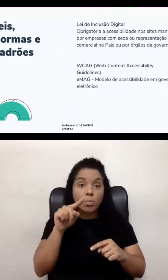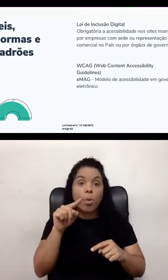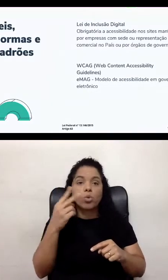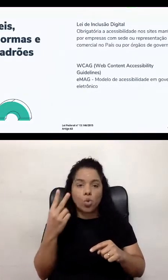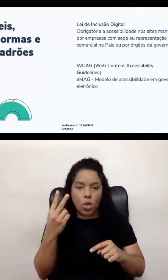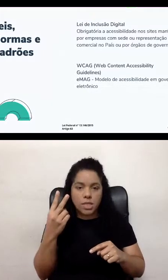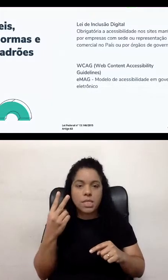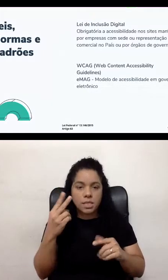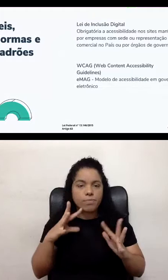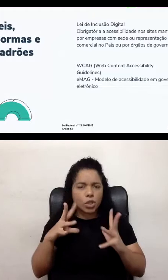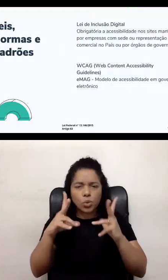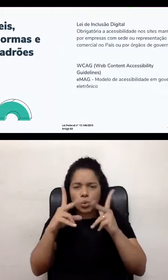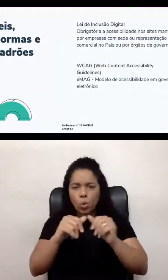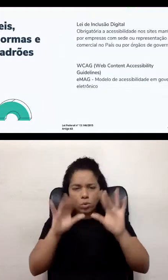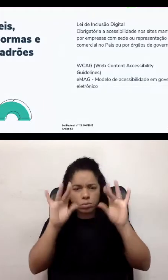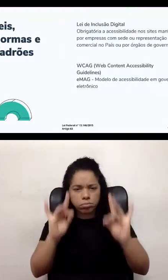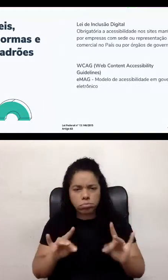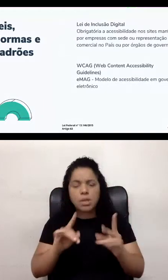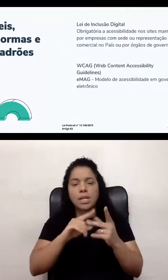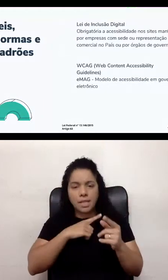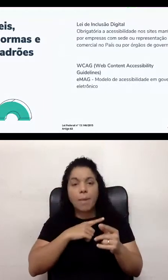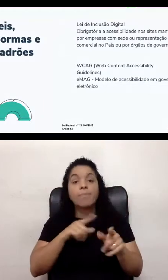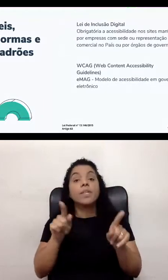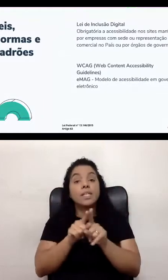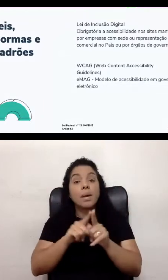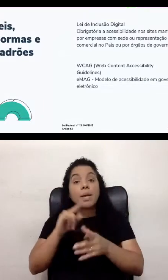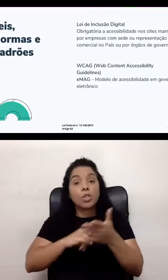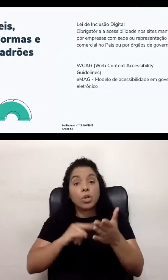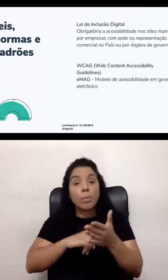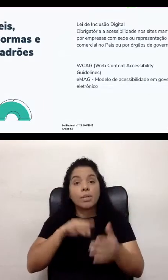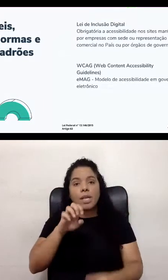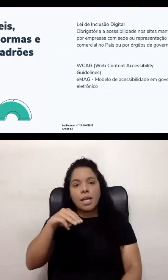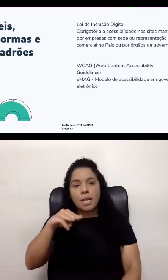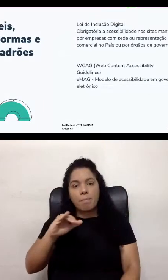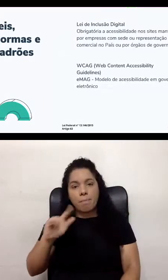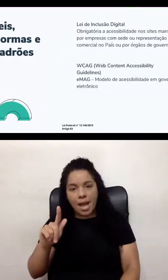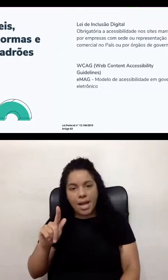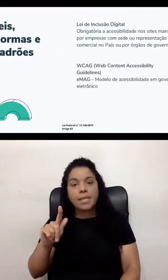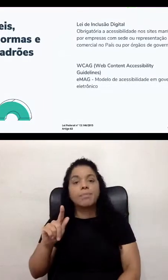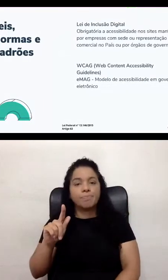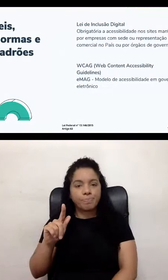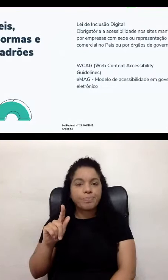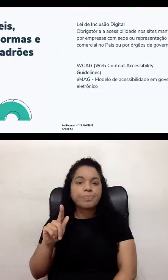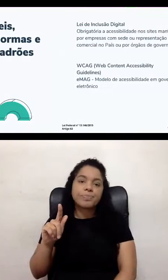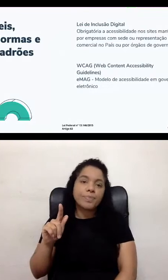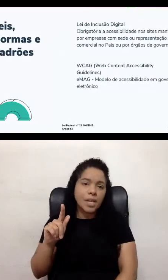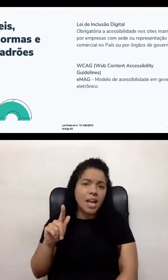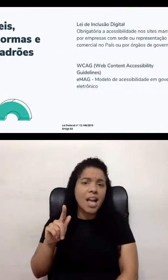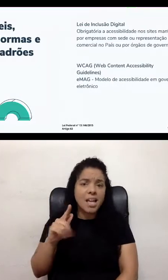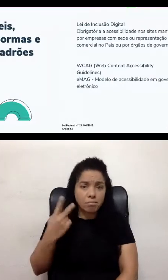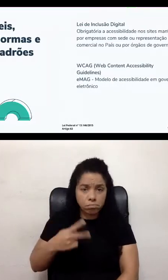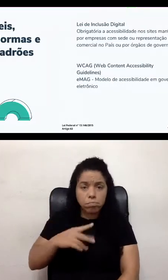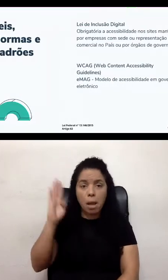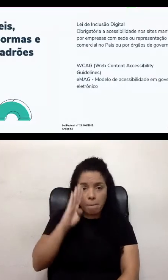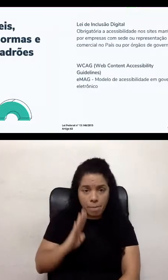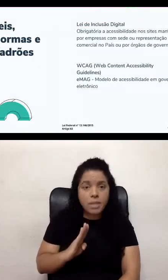Que contempla tudo isso. A gente também tem uma documentação do EMAG, que ela é brasileira,